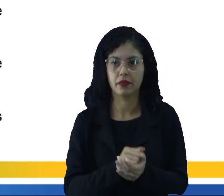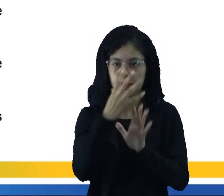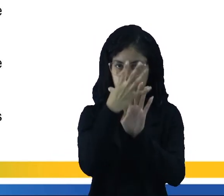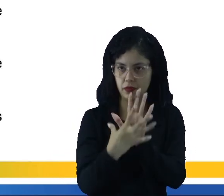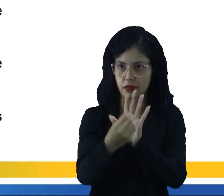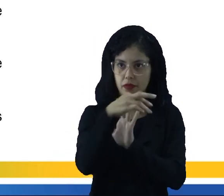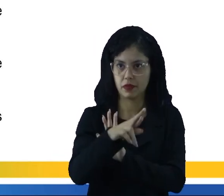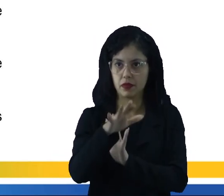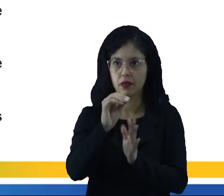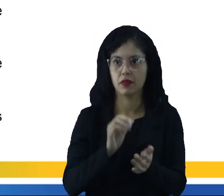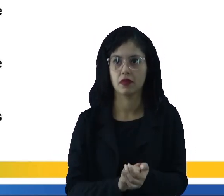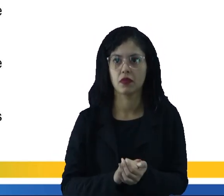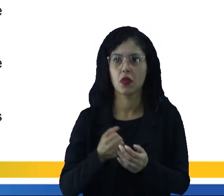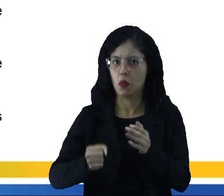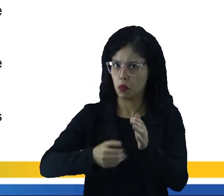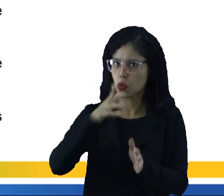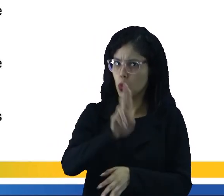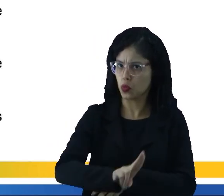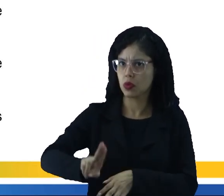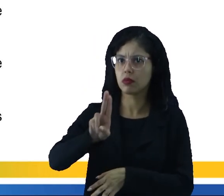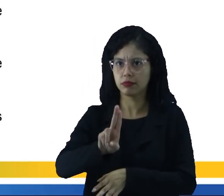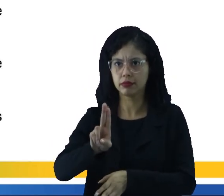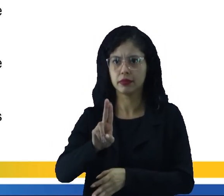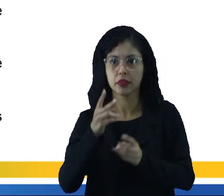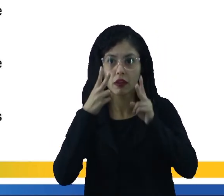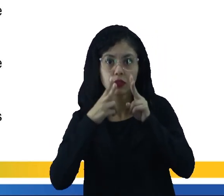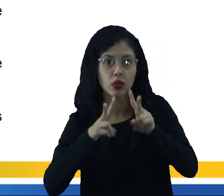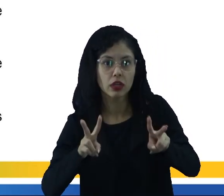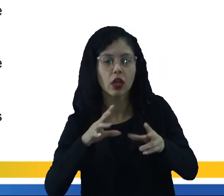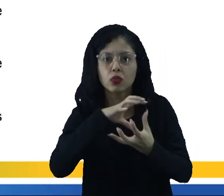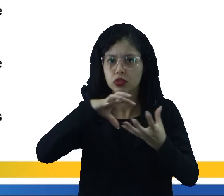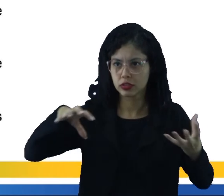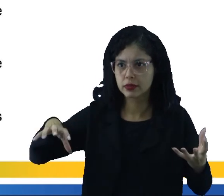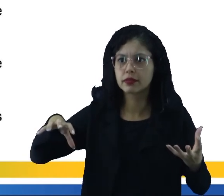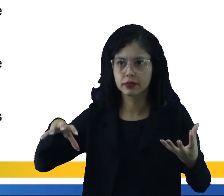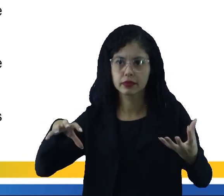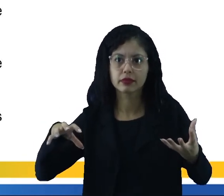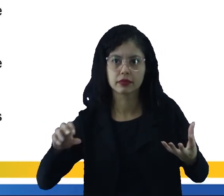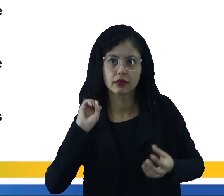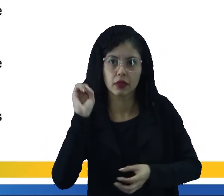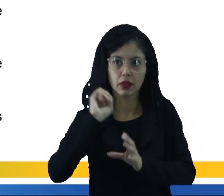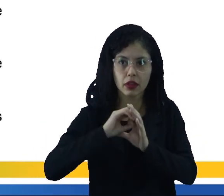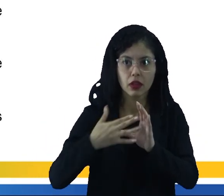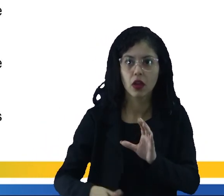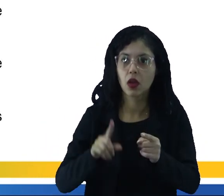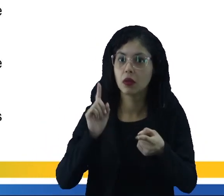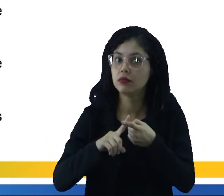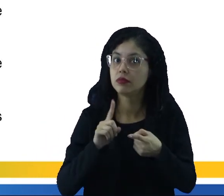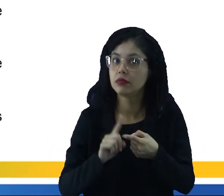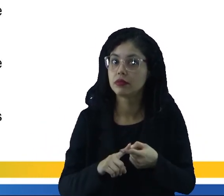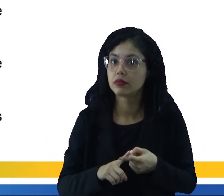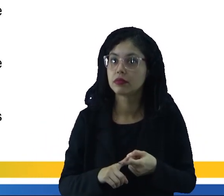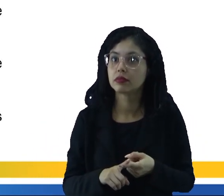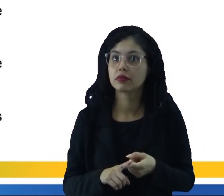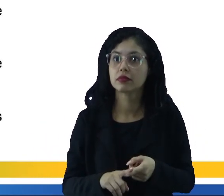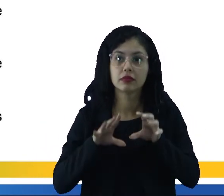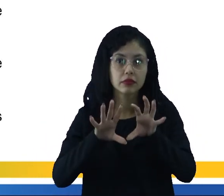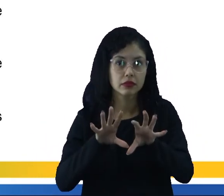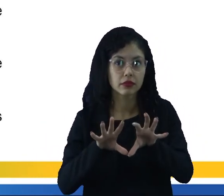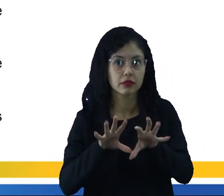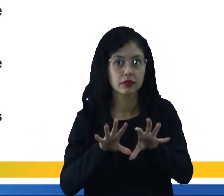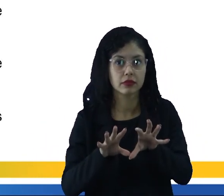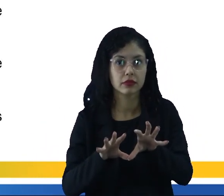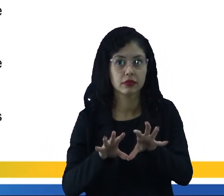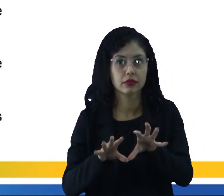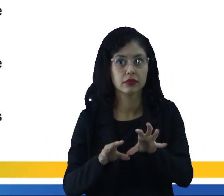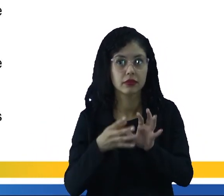a projeção de Mercator, muito utilizada para a visualização dos continentes, caracteriza-se por Até deixei ainda